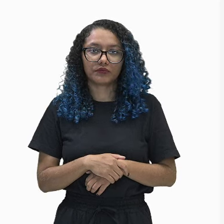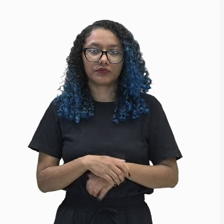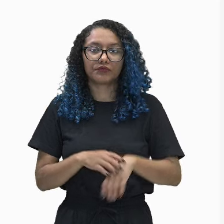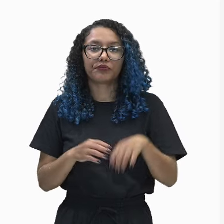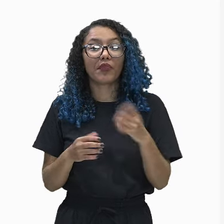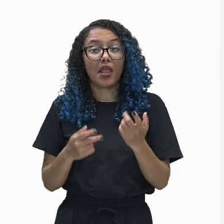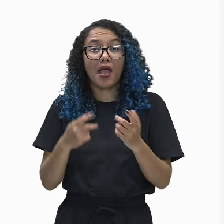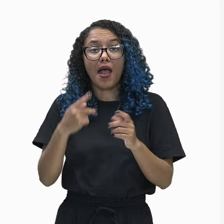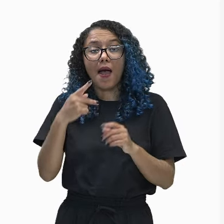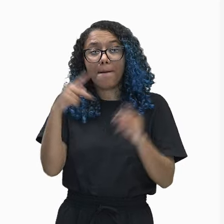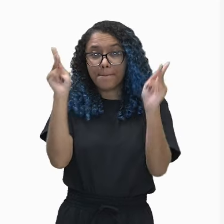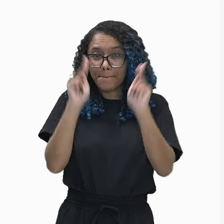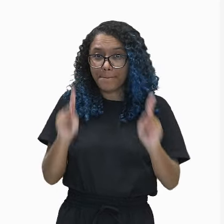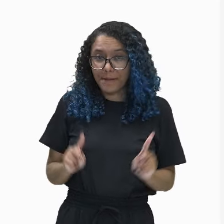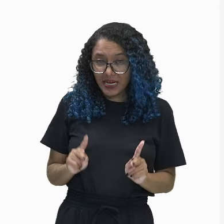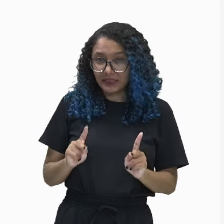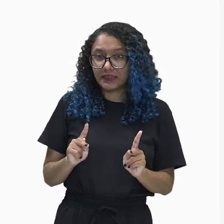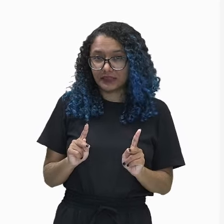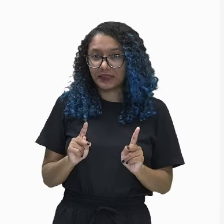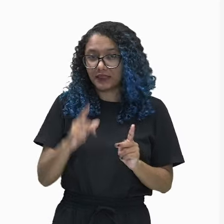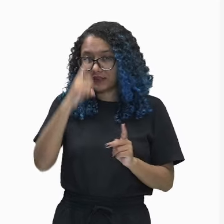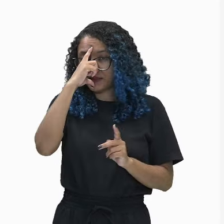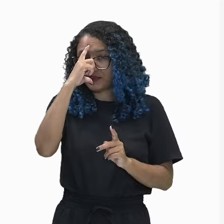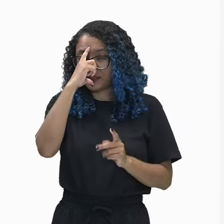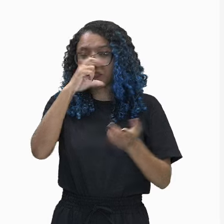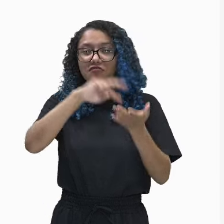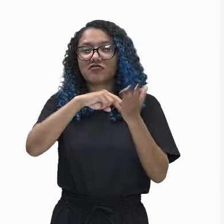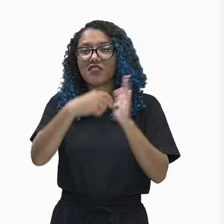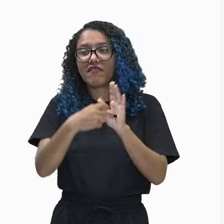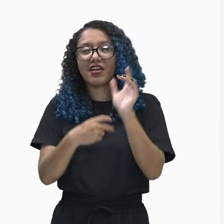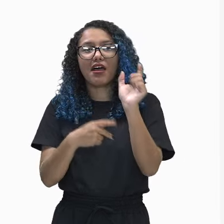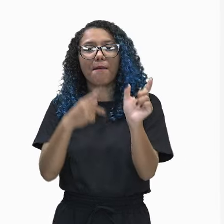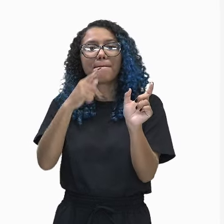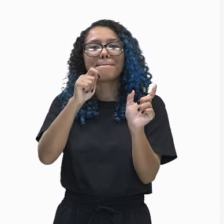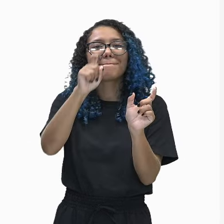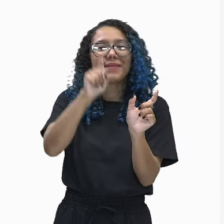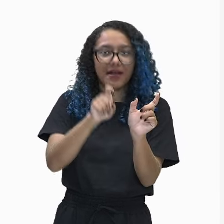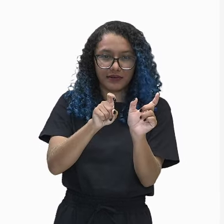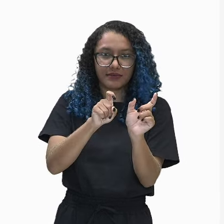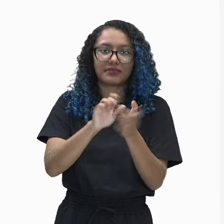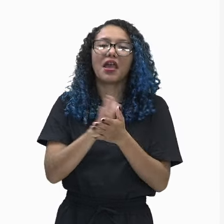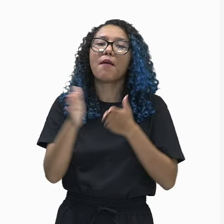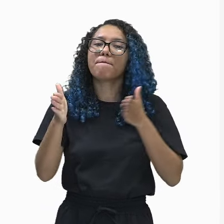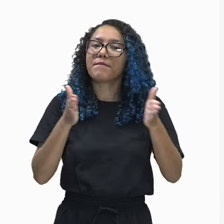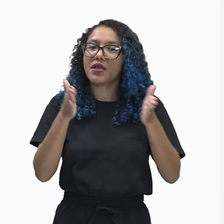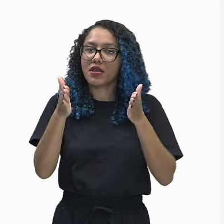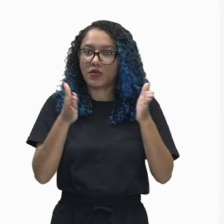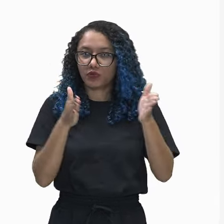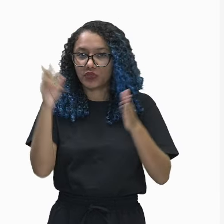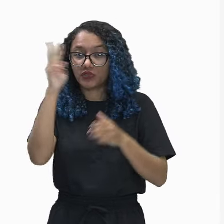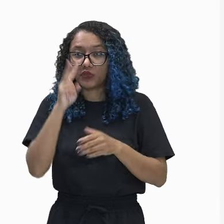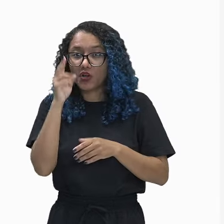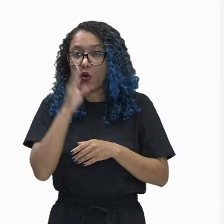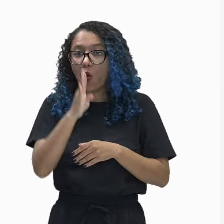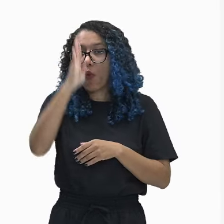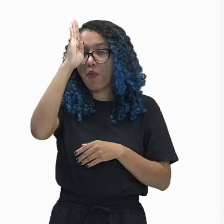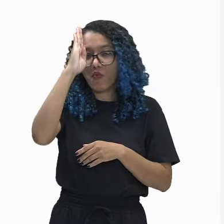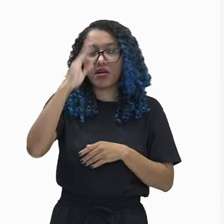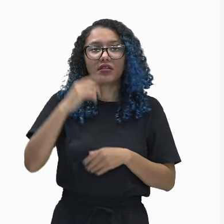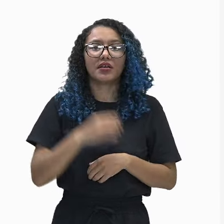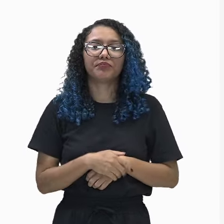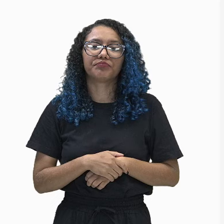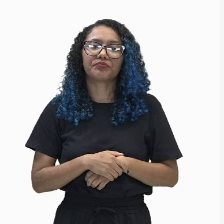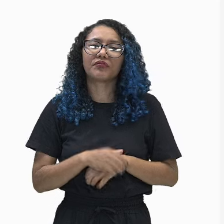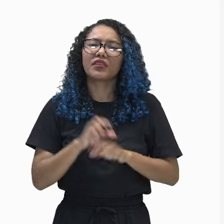em latim é justamente Pax, tá, gente? É o nome que se dá a um período da história romana